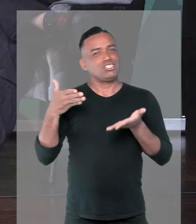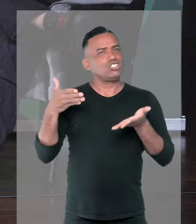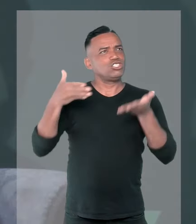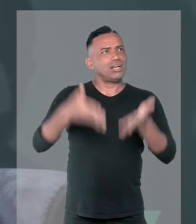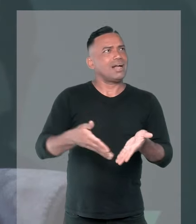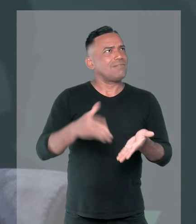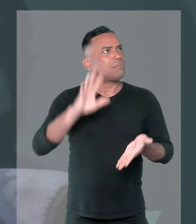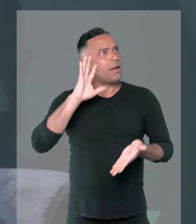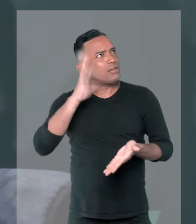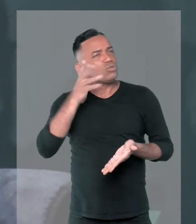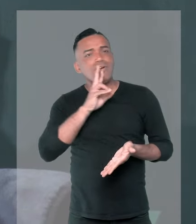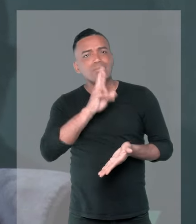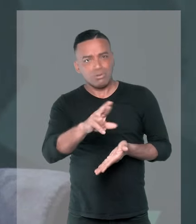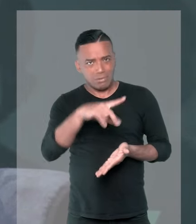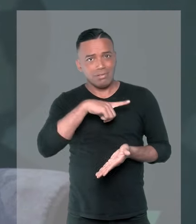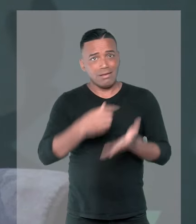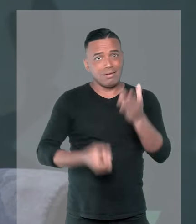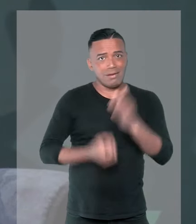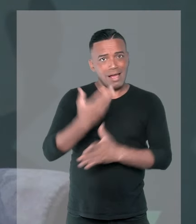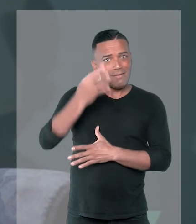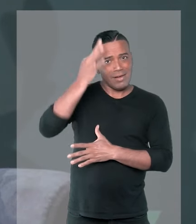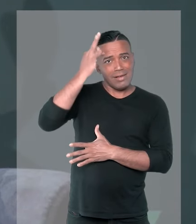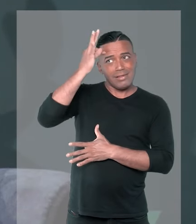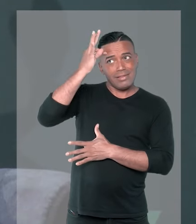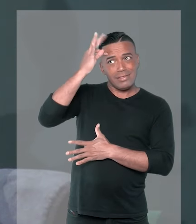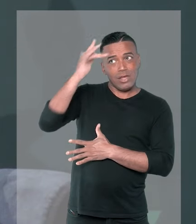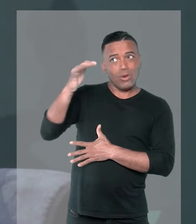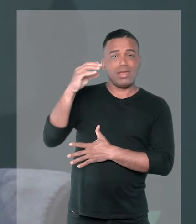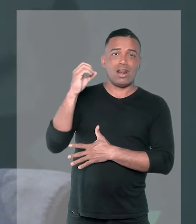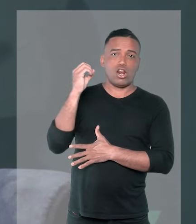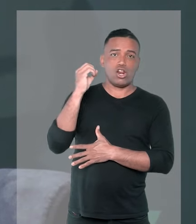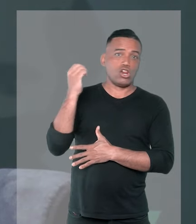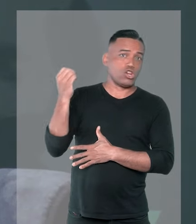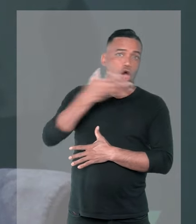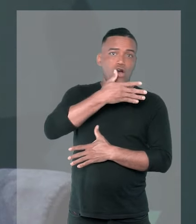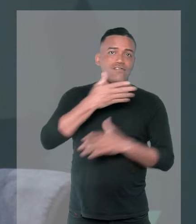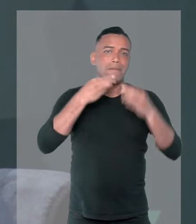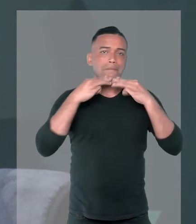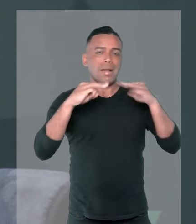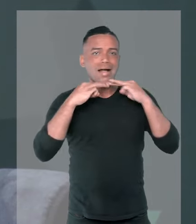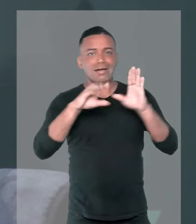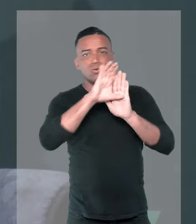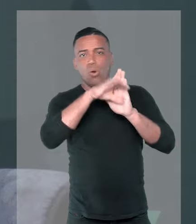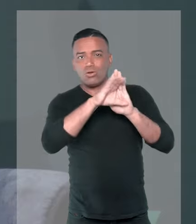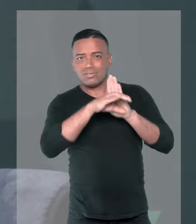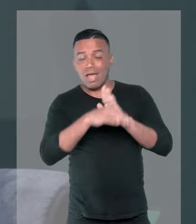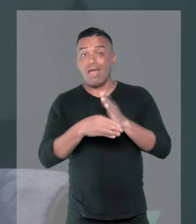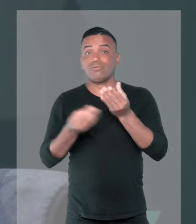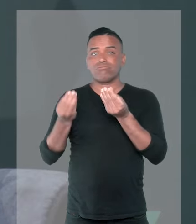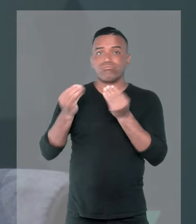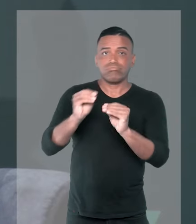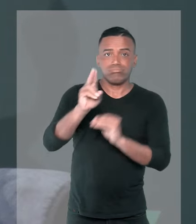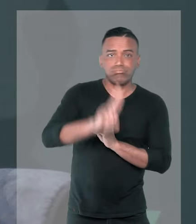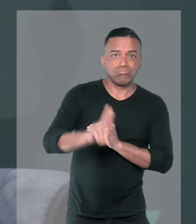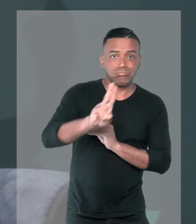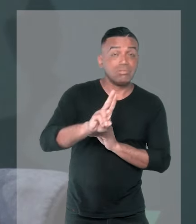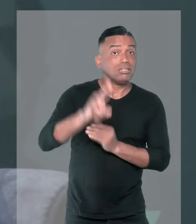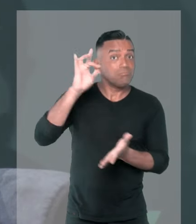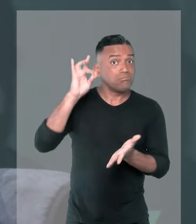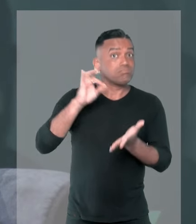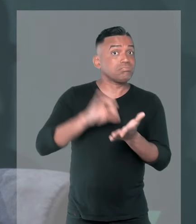forma de resolver isso aqui você tem que criar uma nova teoria de marketing um novo conjunto de infraestruturas conceituais aplicáveis na